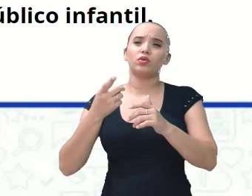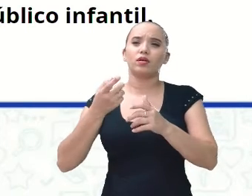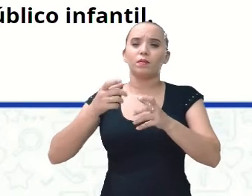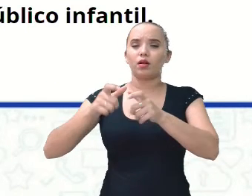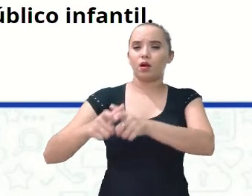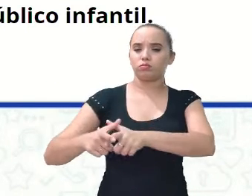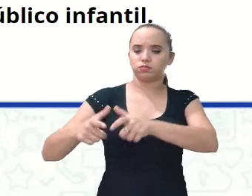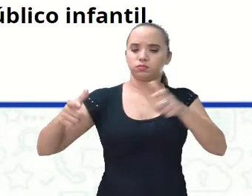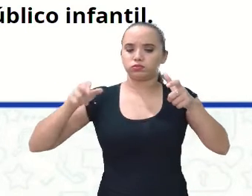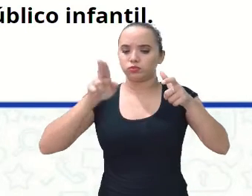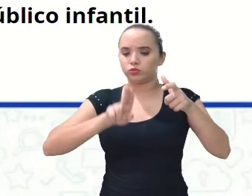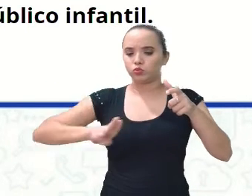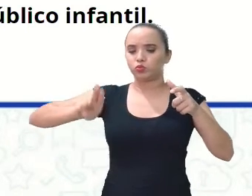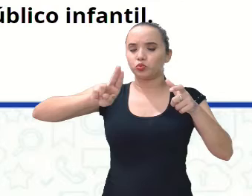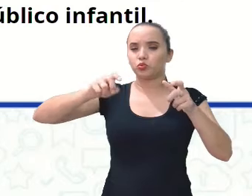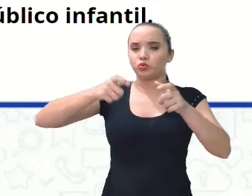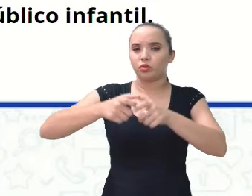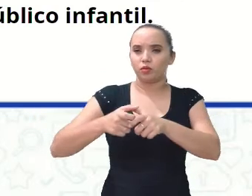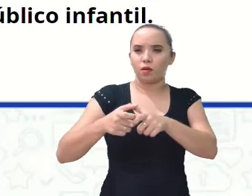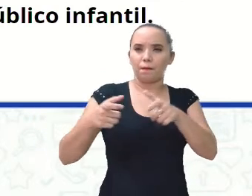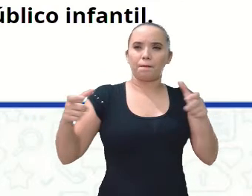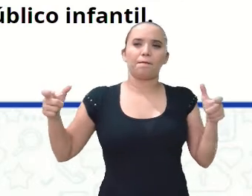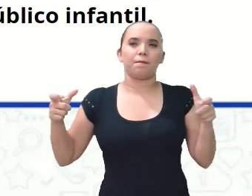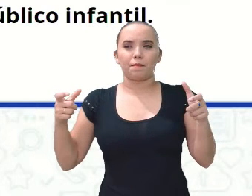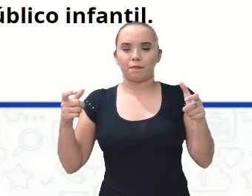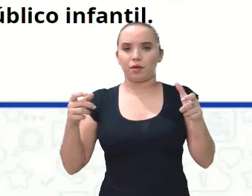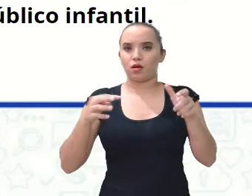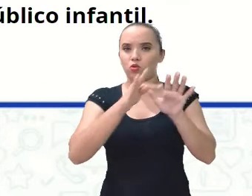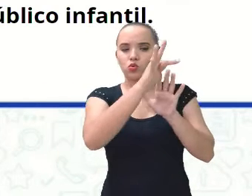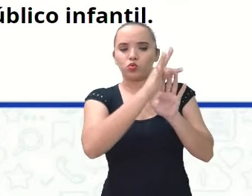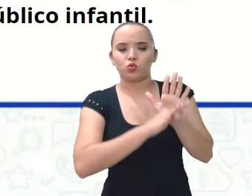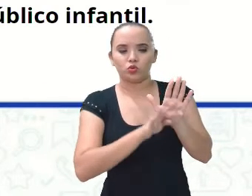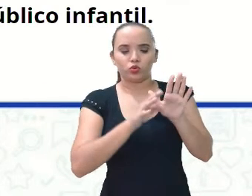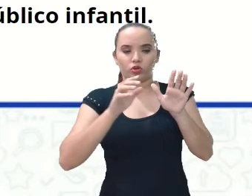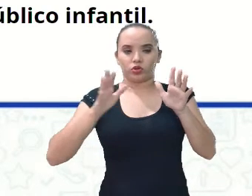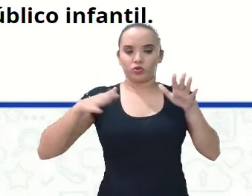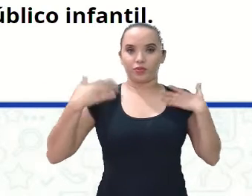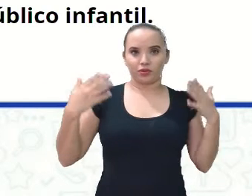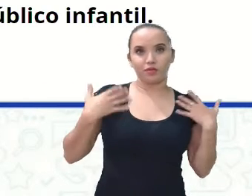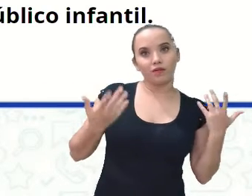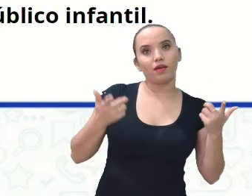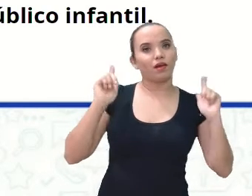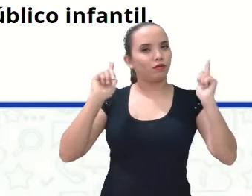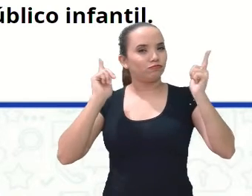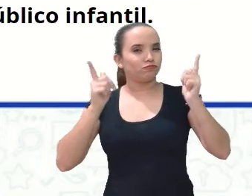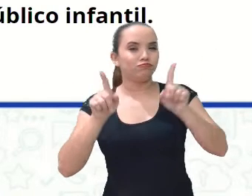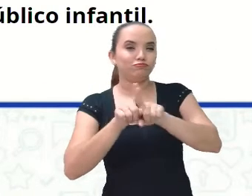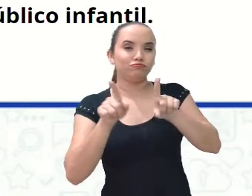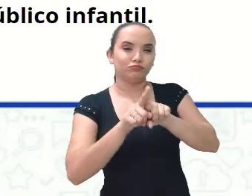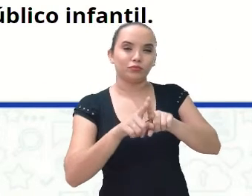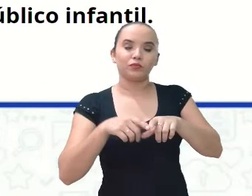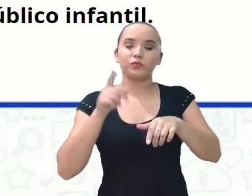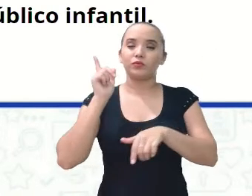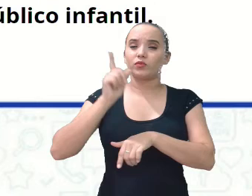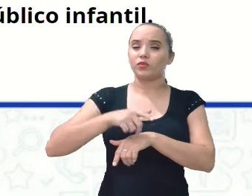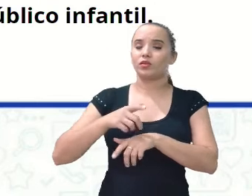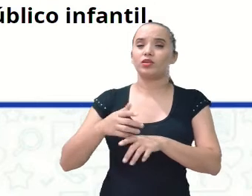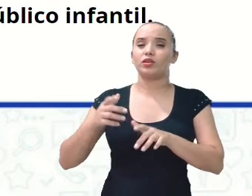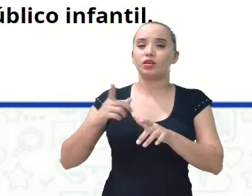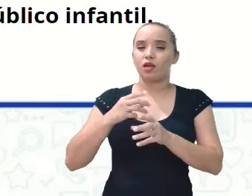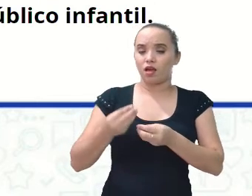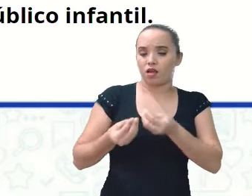aumentar a expressividade da mensagem, para tornar o texto mais enfático, mais divertido, e ela possibilita uma